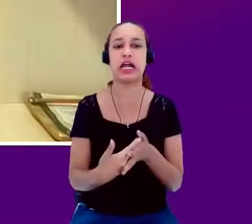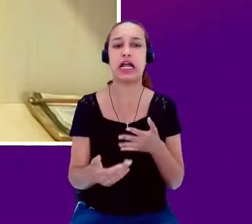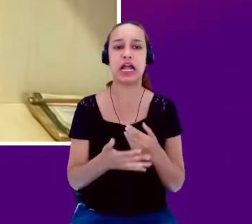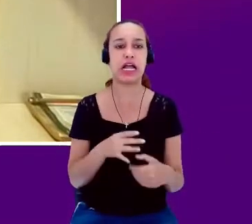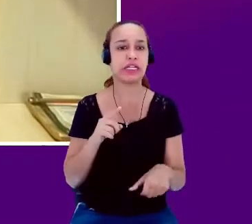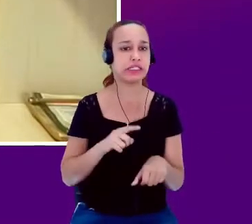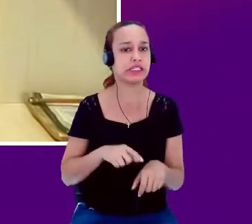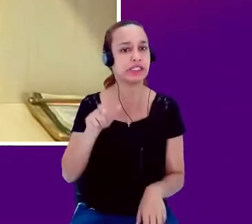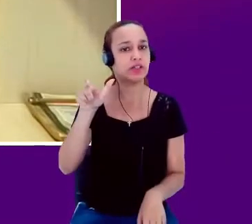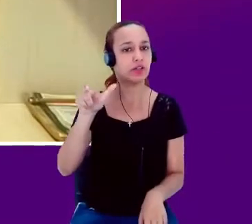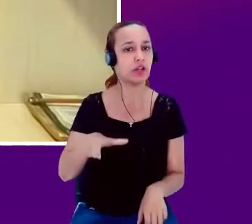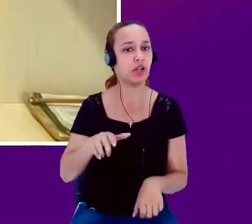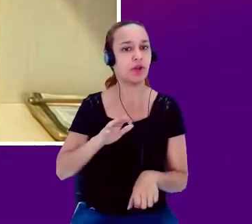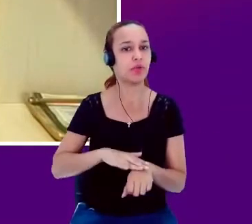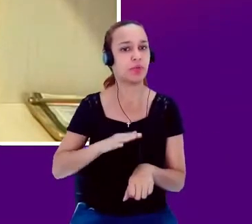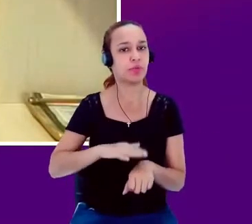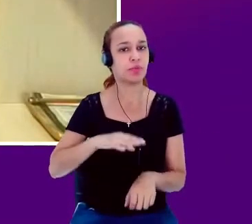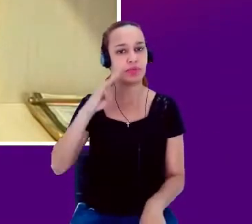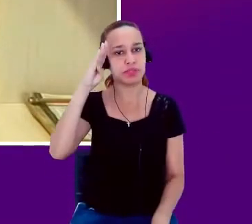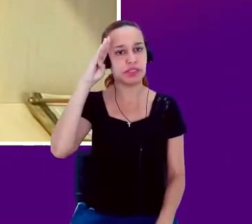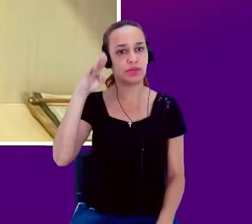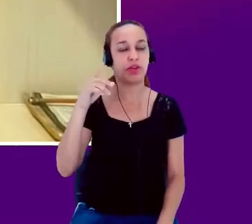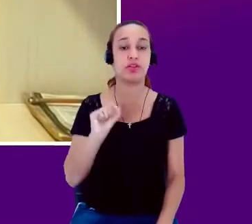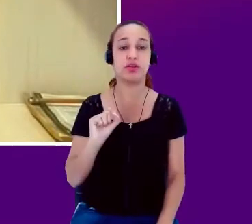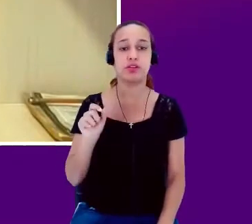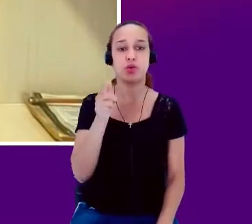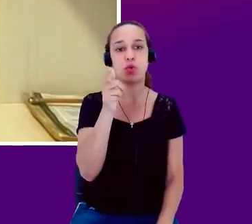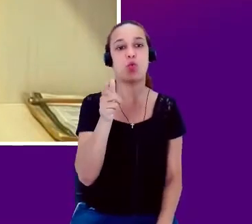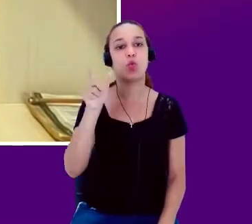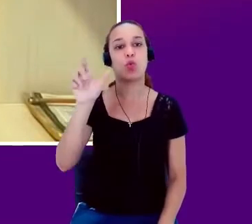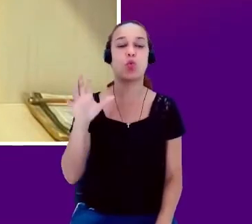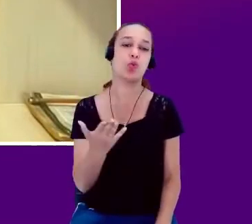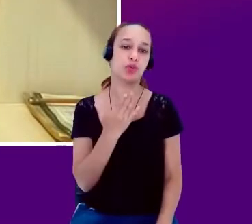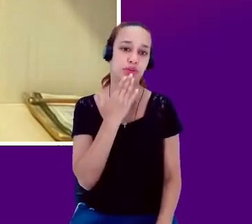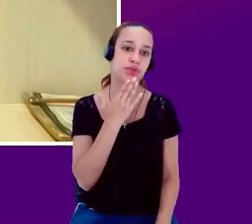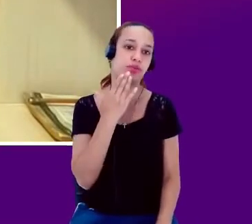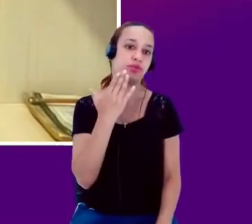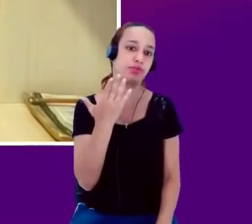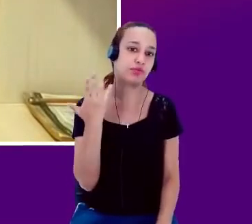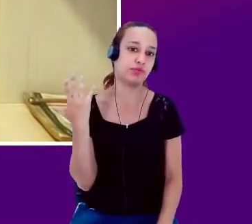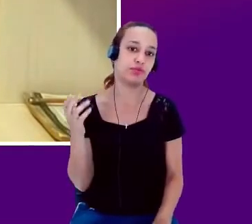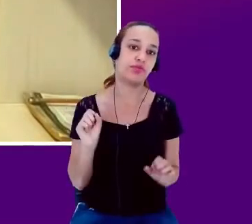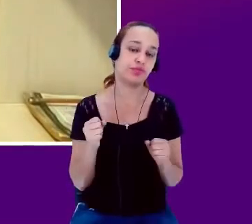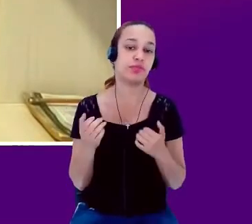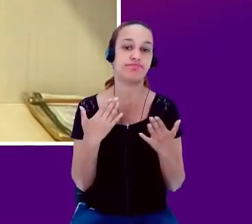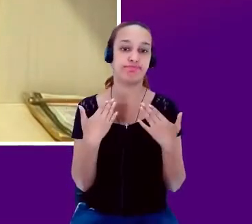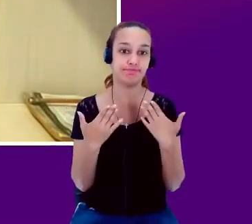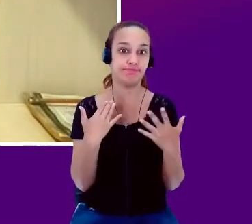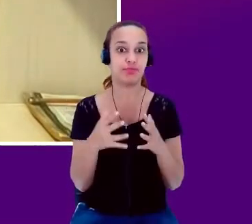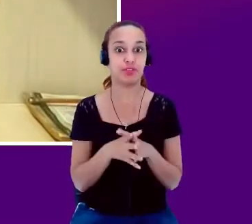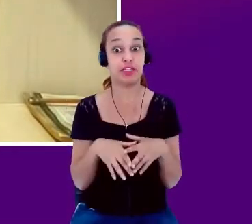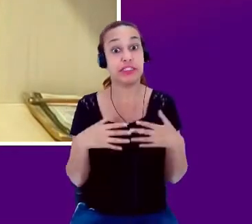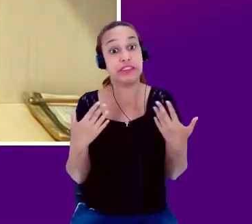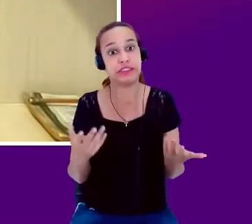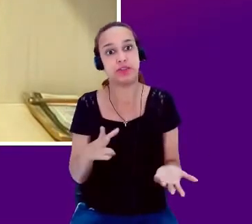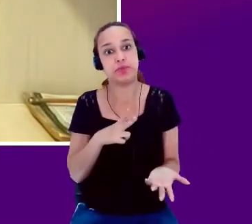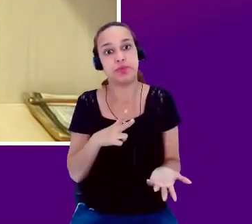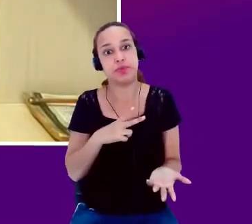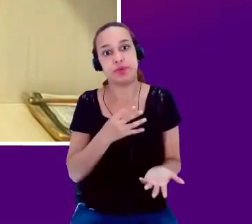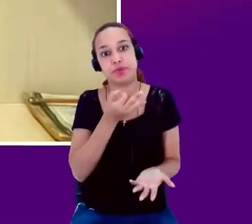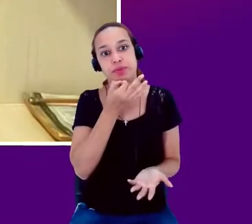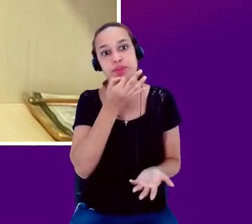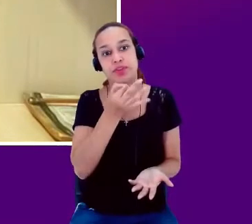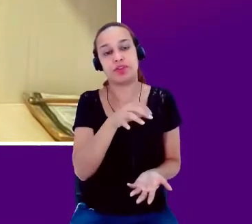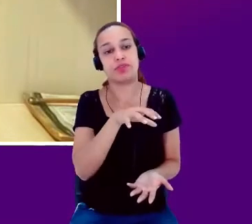né? Então, esse é de fato um outro campo muito fértil para as nossas discussões. E, particularmente, no campo da